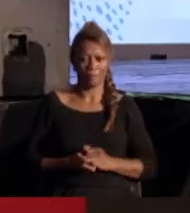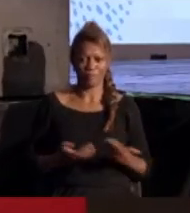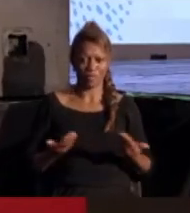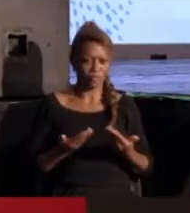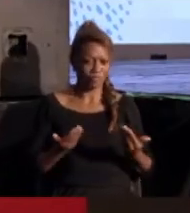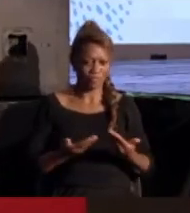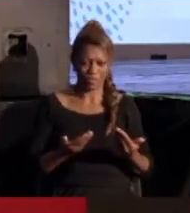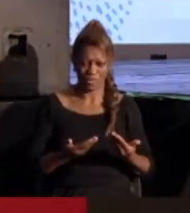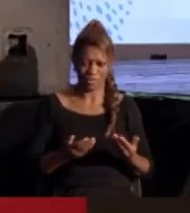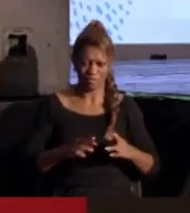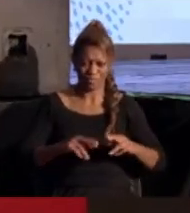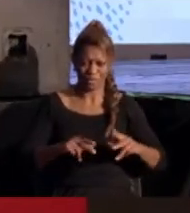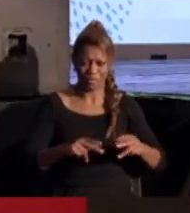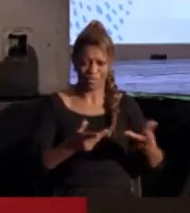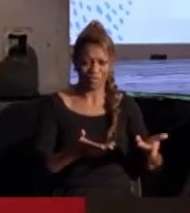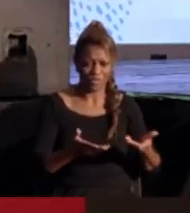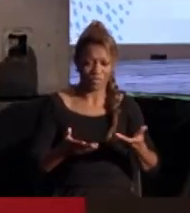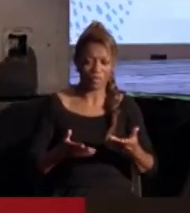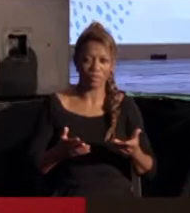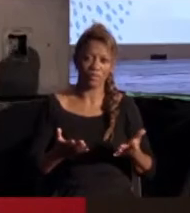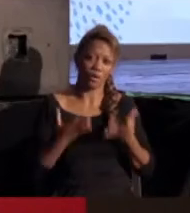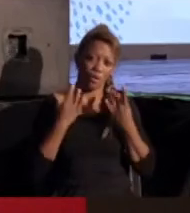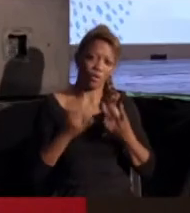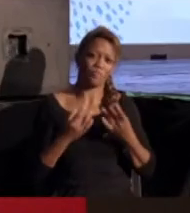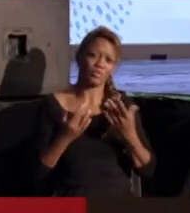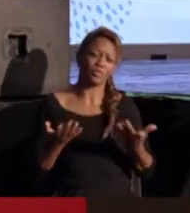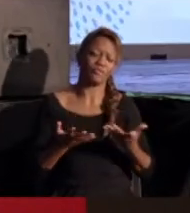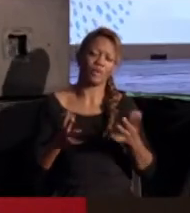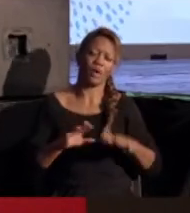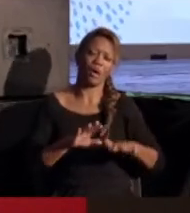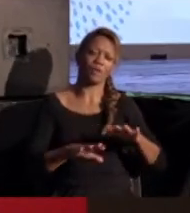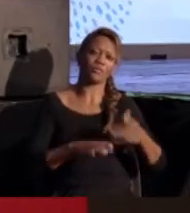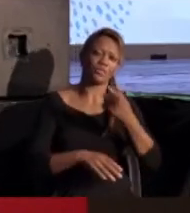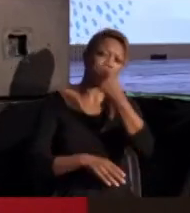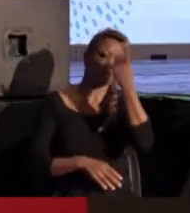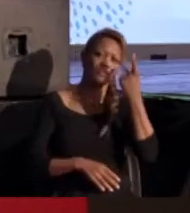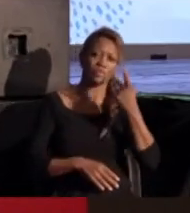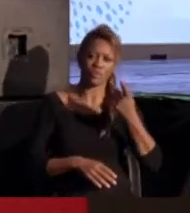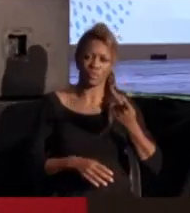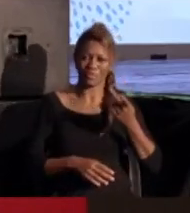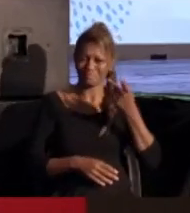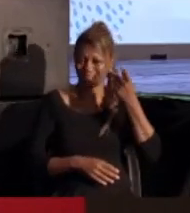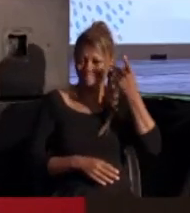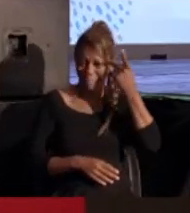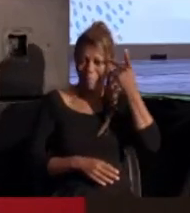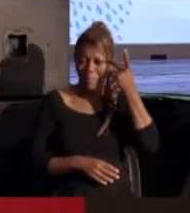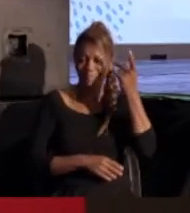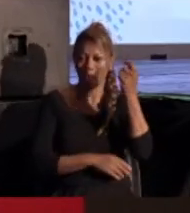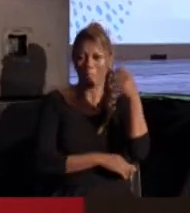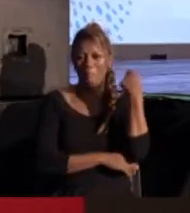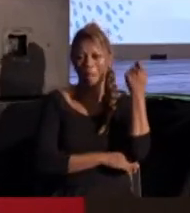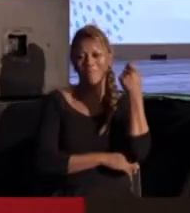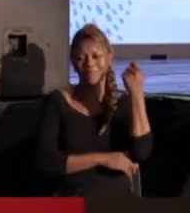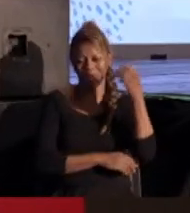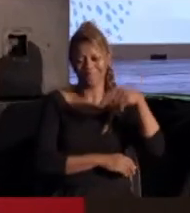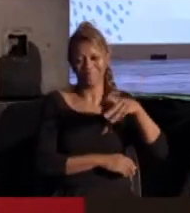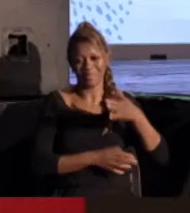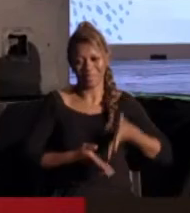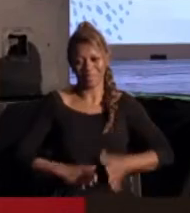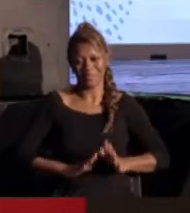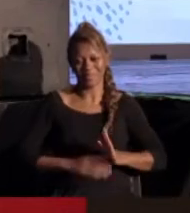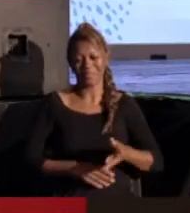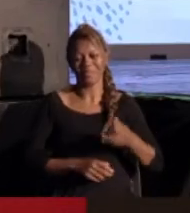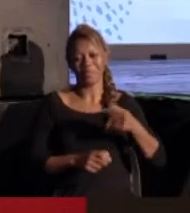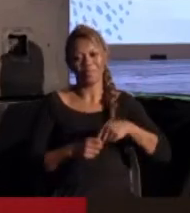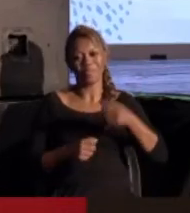tem essa diferença. Então veja, de repente essa pessoa paulista, paulistana, do interior de São